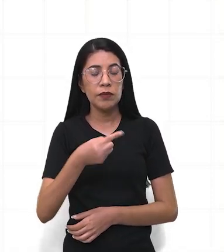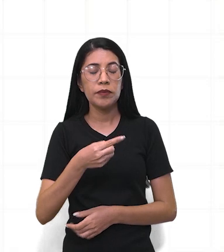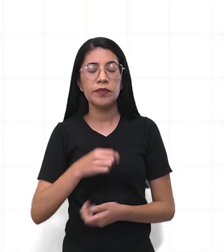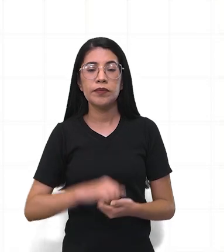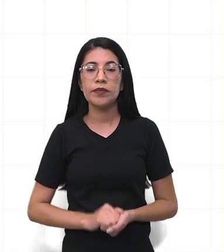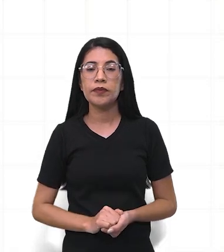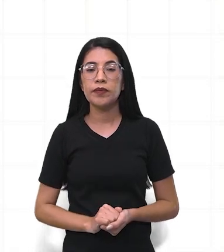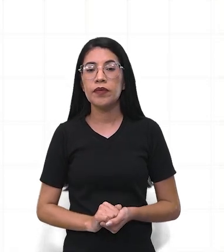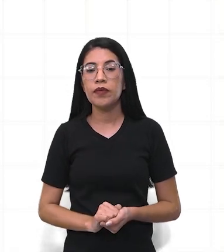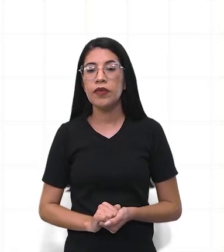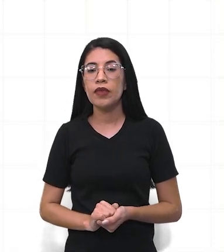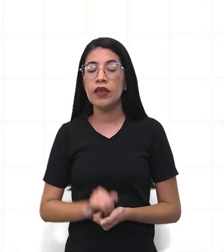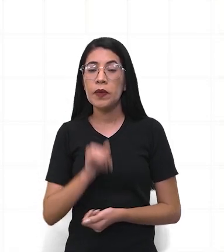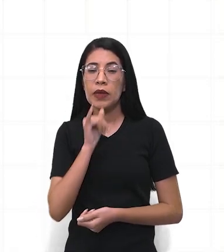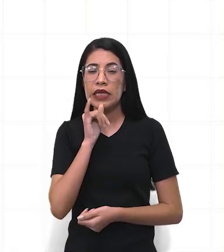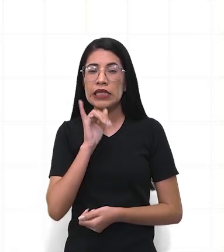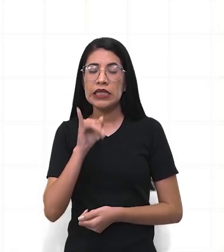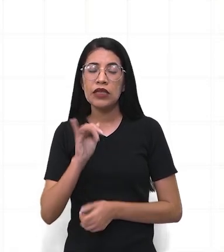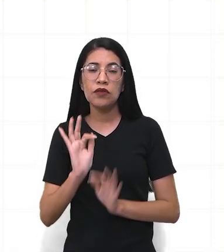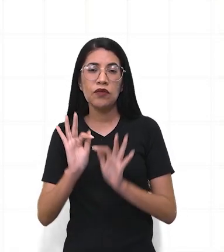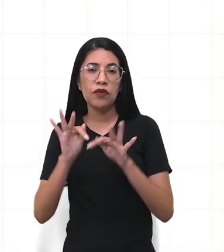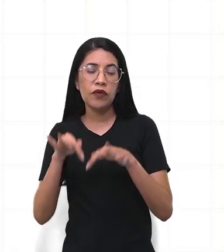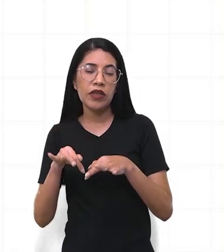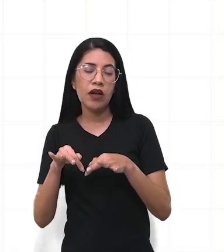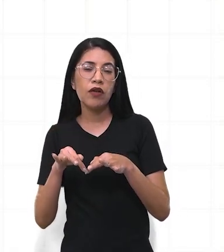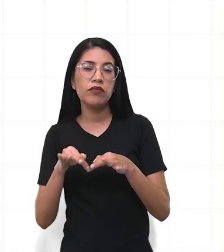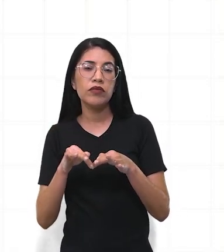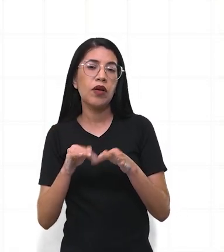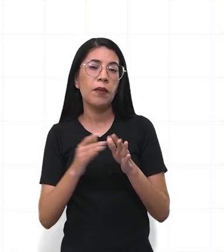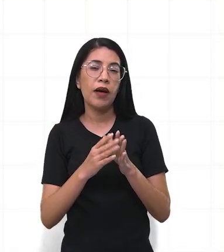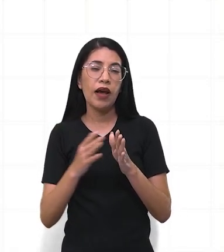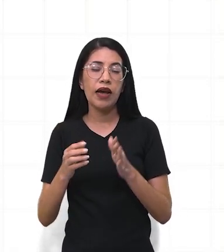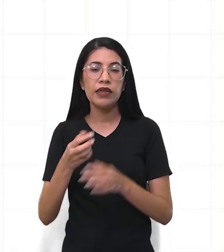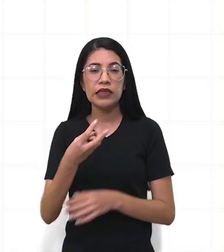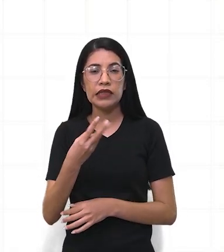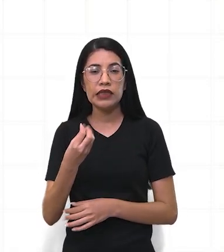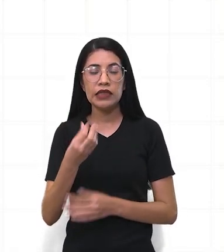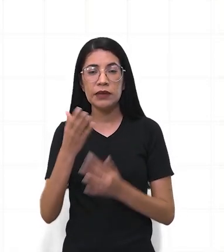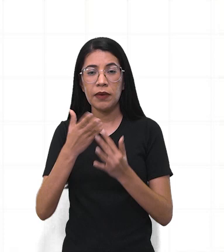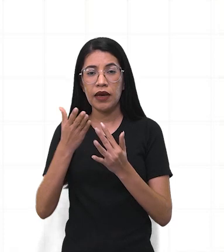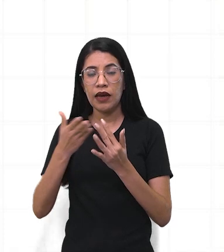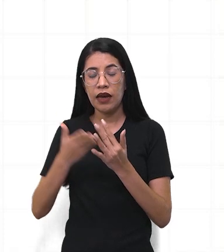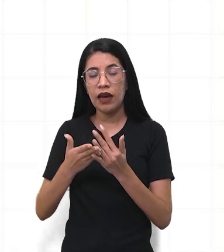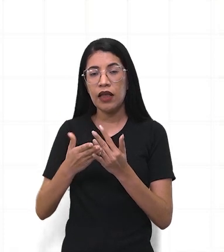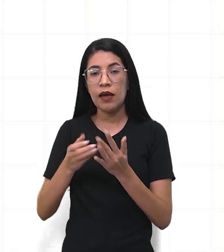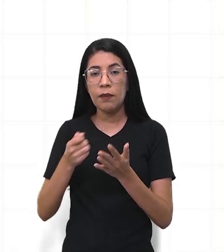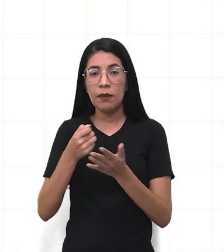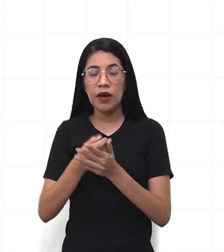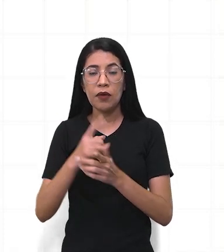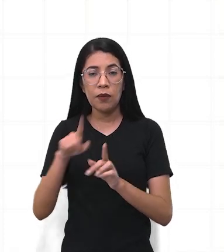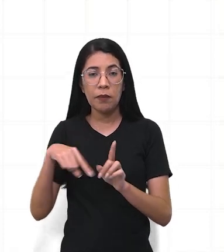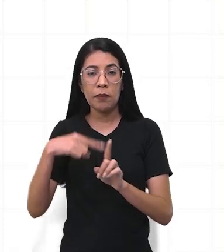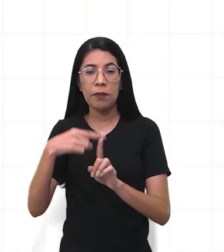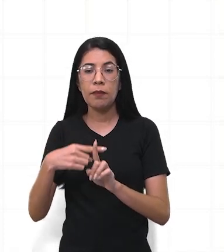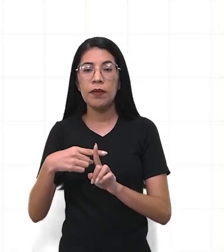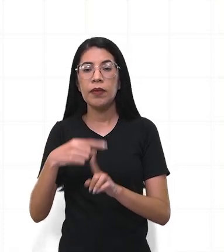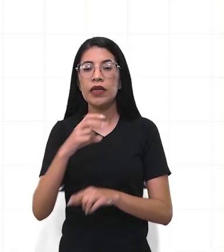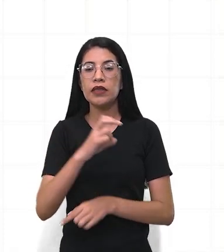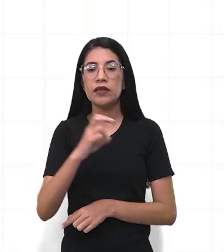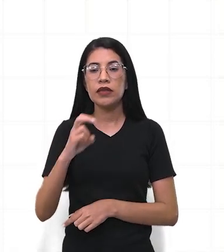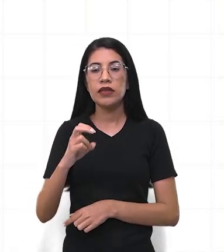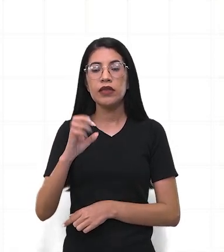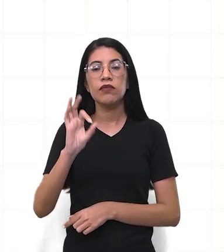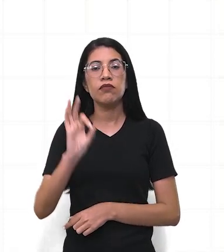desse financiamento, o comprador pagou 55% de juros